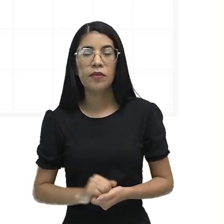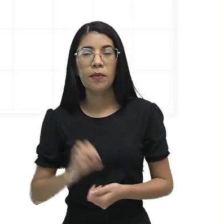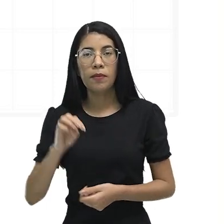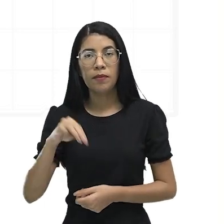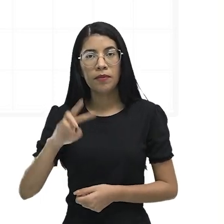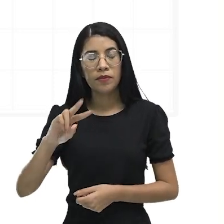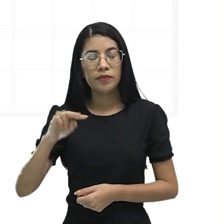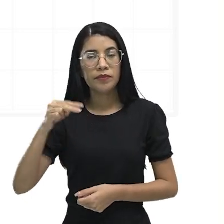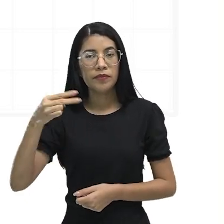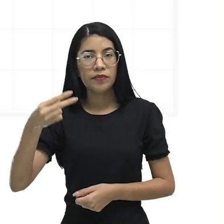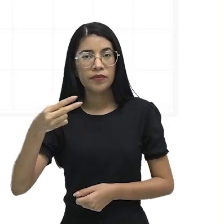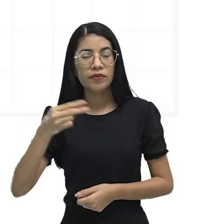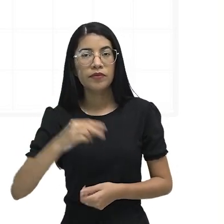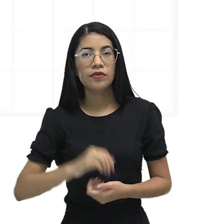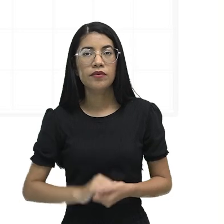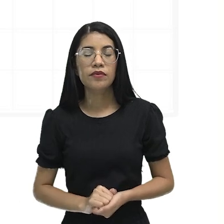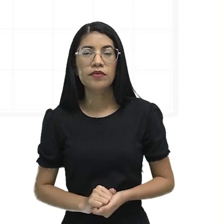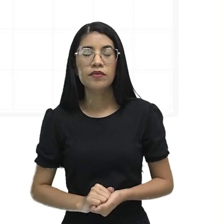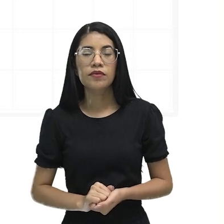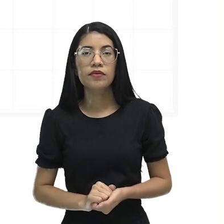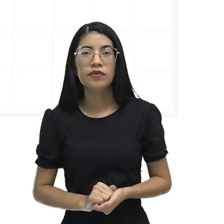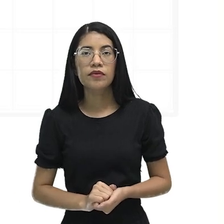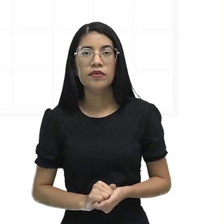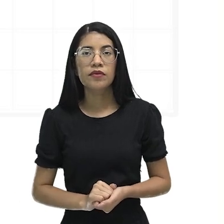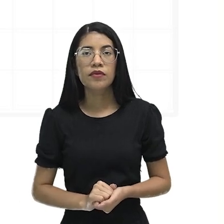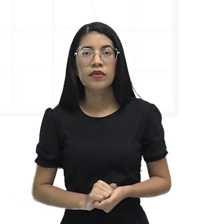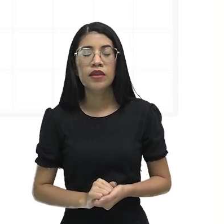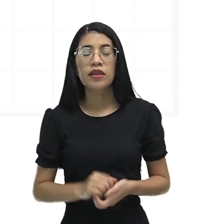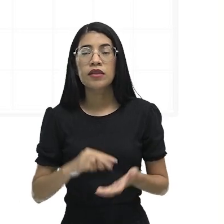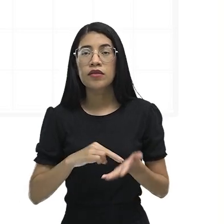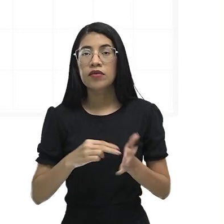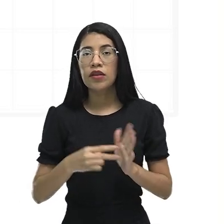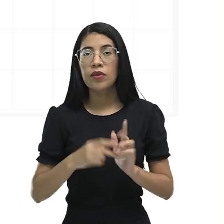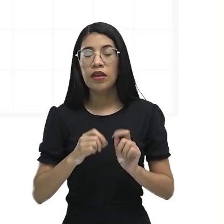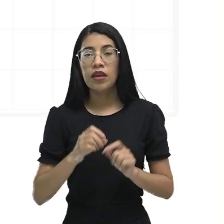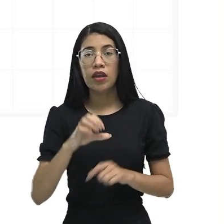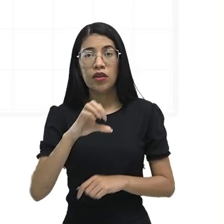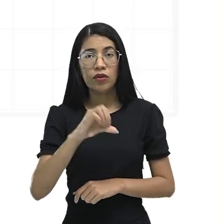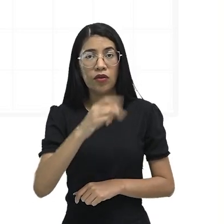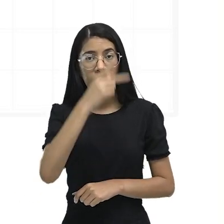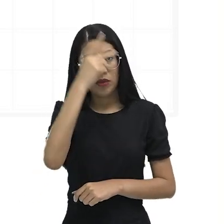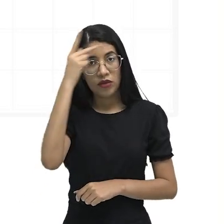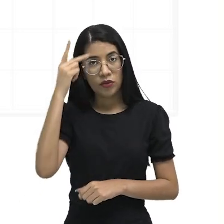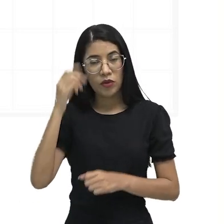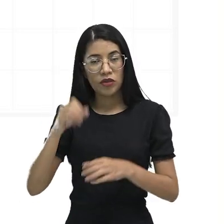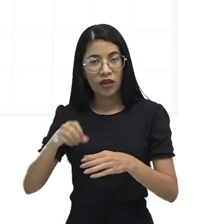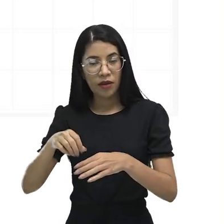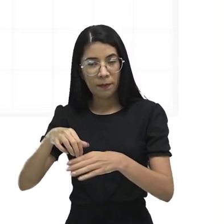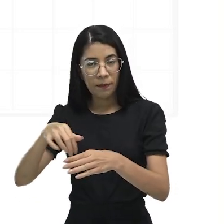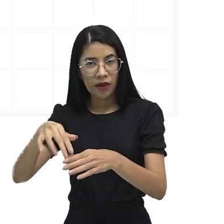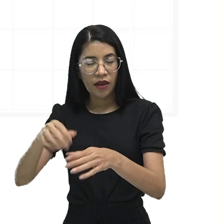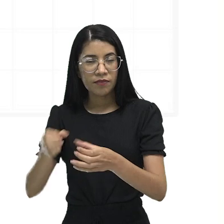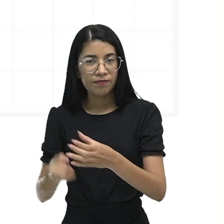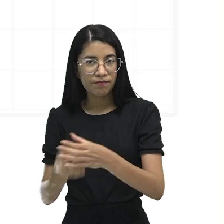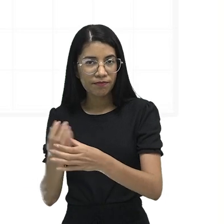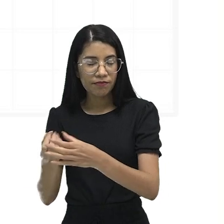22,5 metros quadrados. Ou seja, 9 pessoas irão plantar